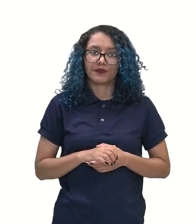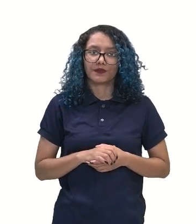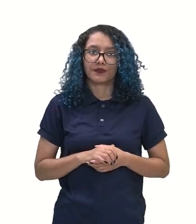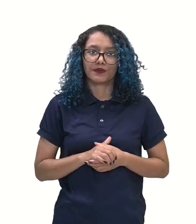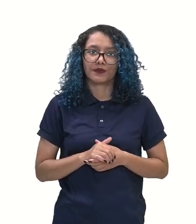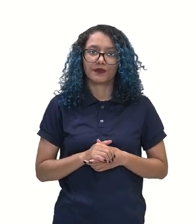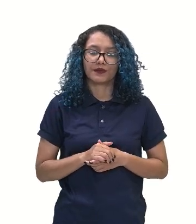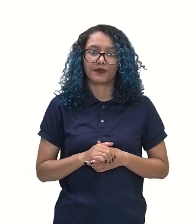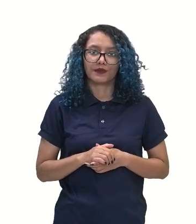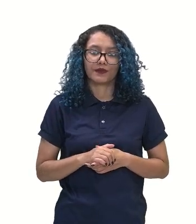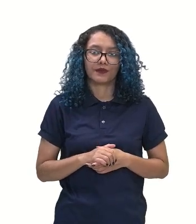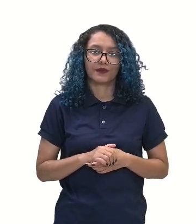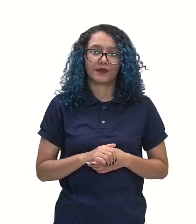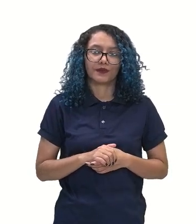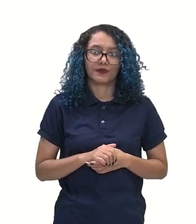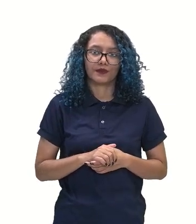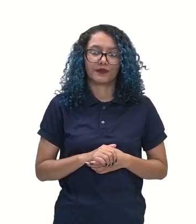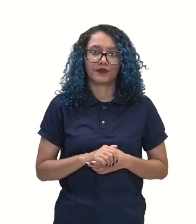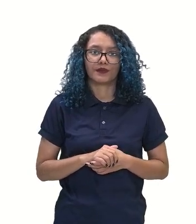raciocínio,